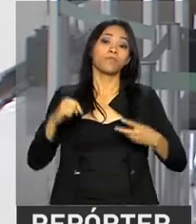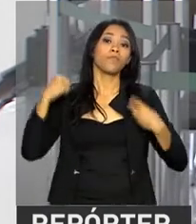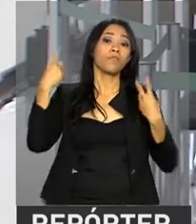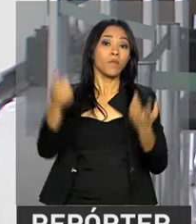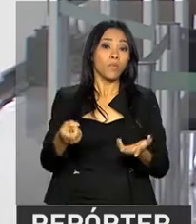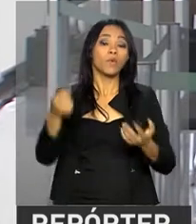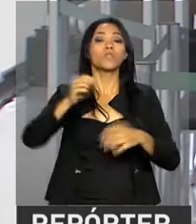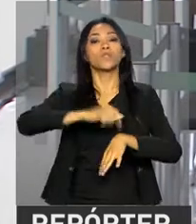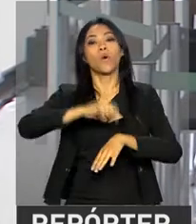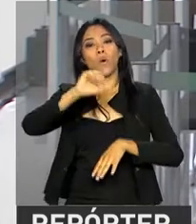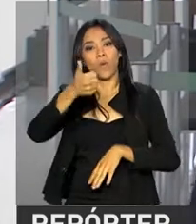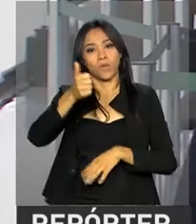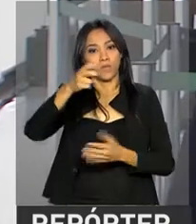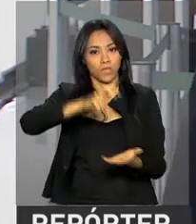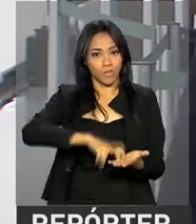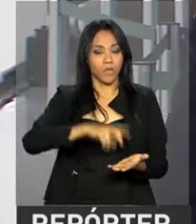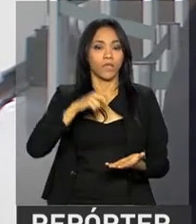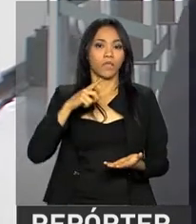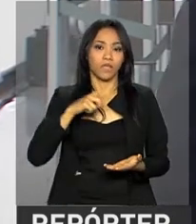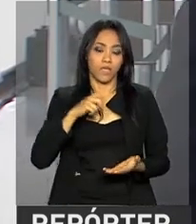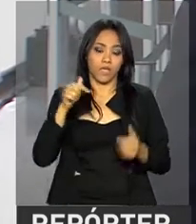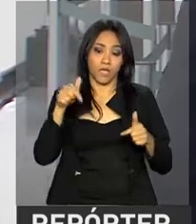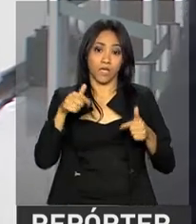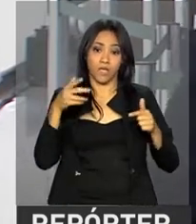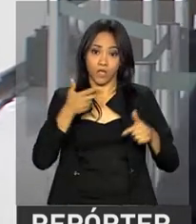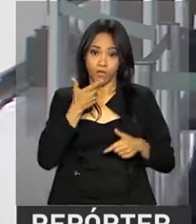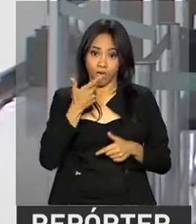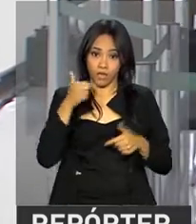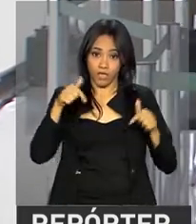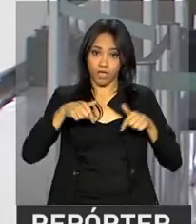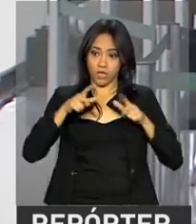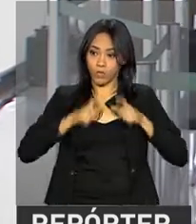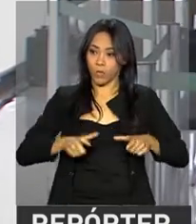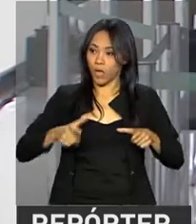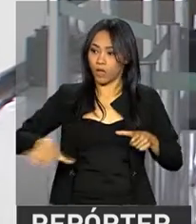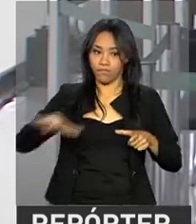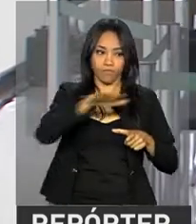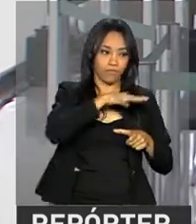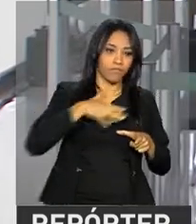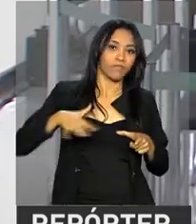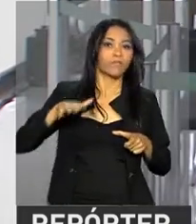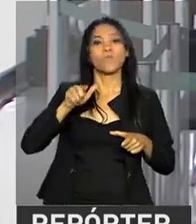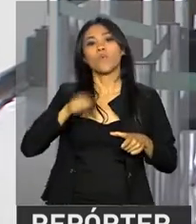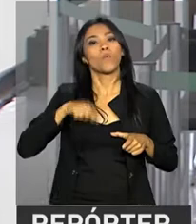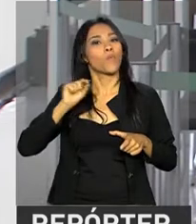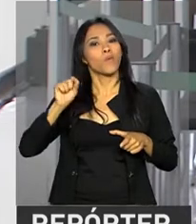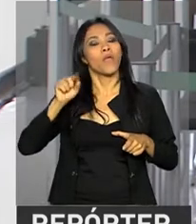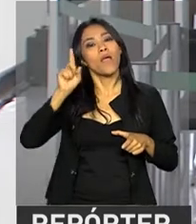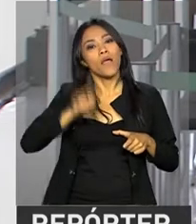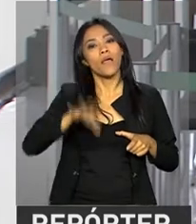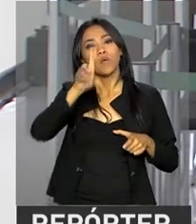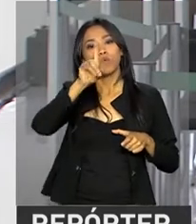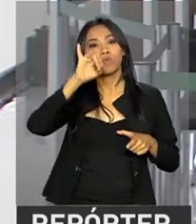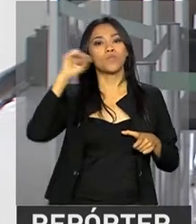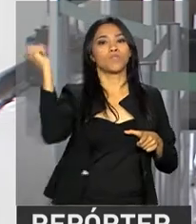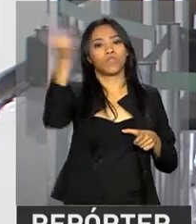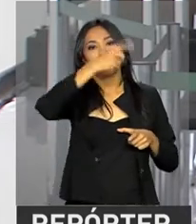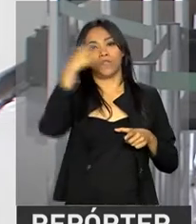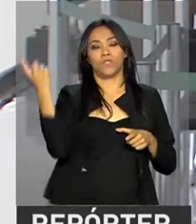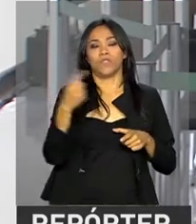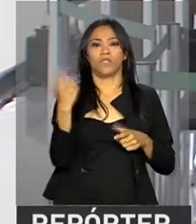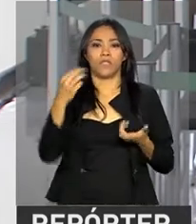participa também aqui no planalto de onde eu falo é de uma cerimônia por ocasião do dia nacional da micro e pequena